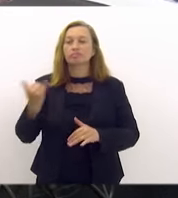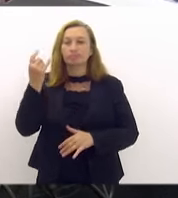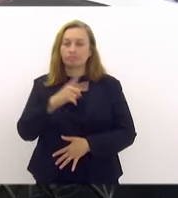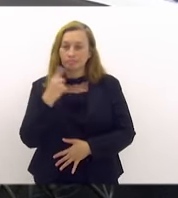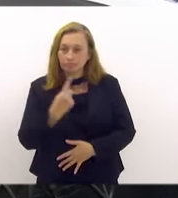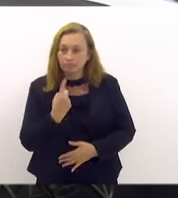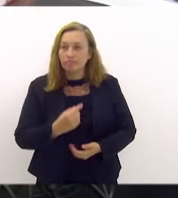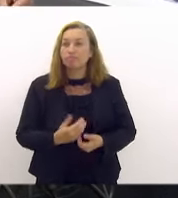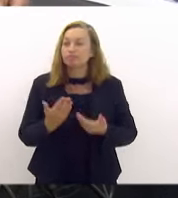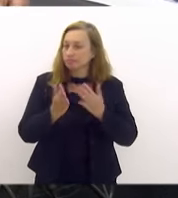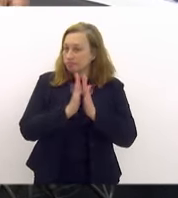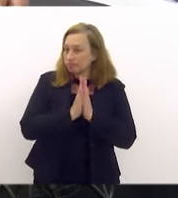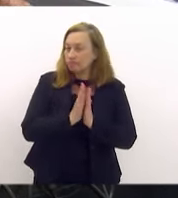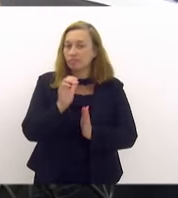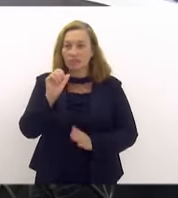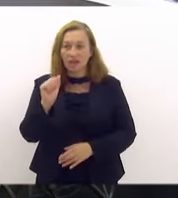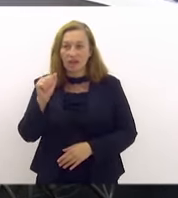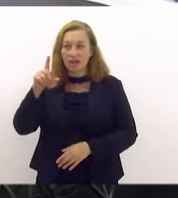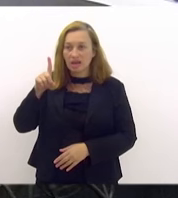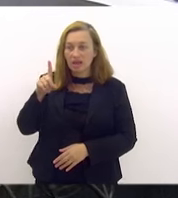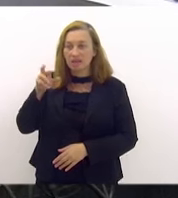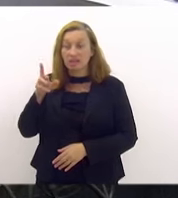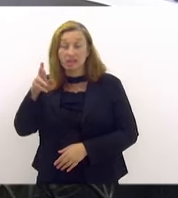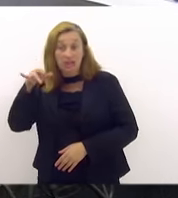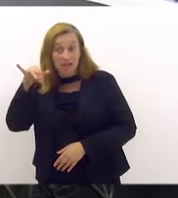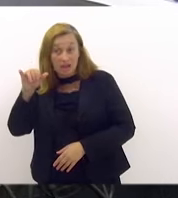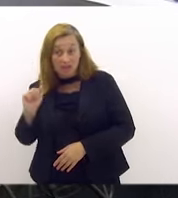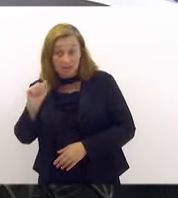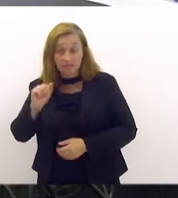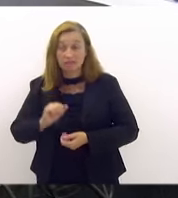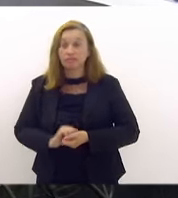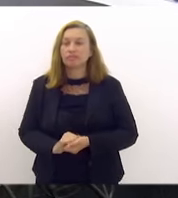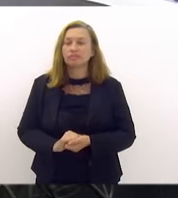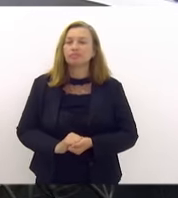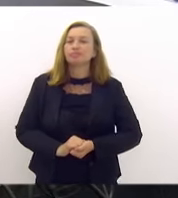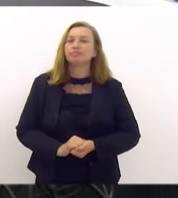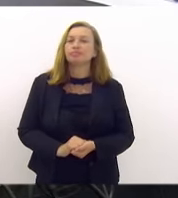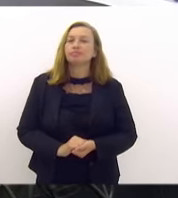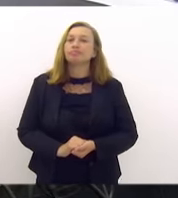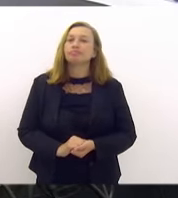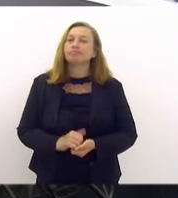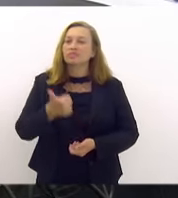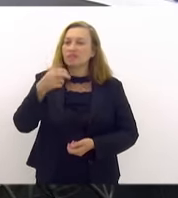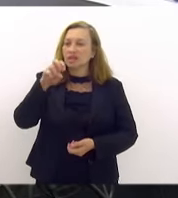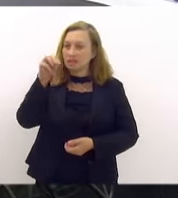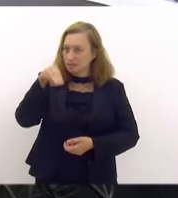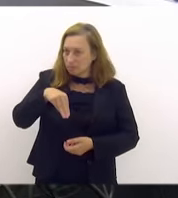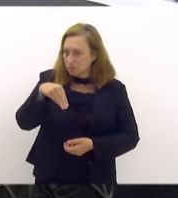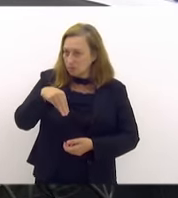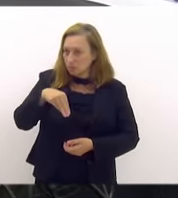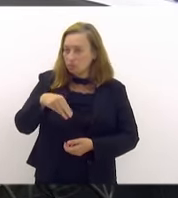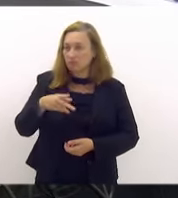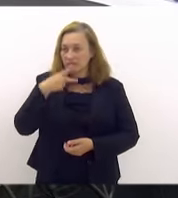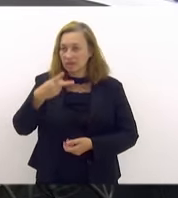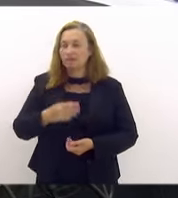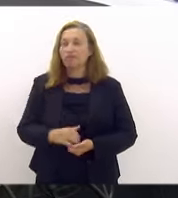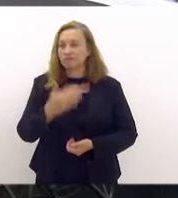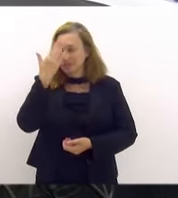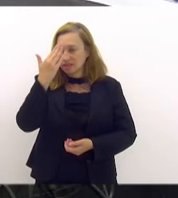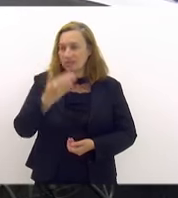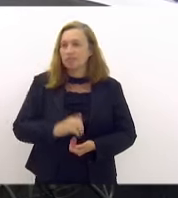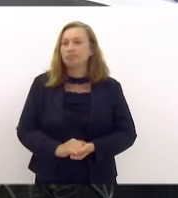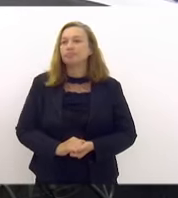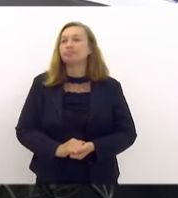então por favor senhora Adriana Lucas eh Medeiros a senhora tem 15 minutos para expor obrigada